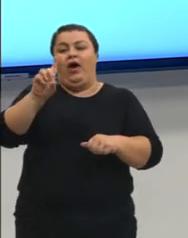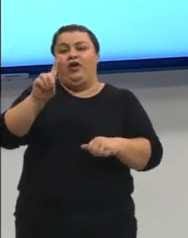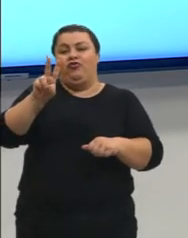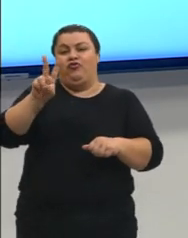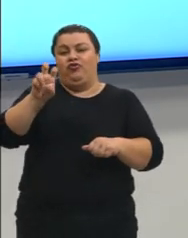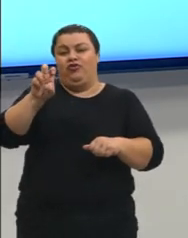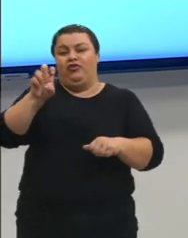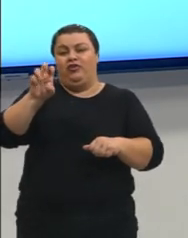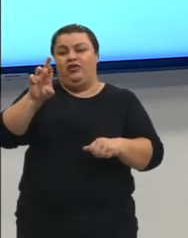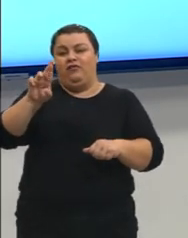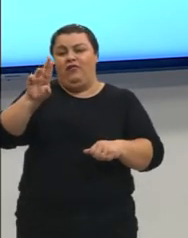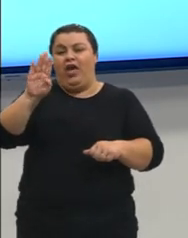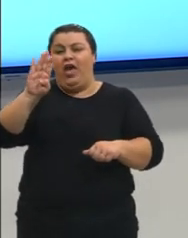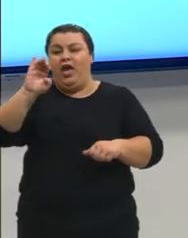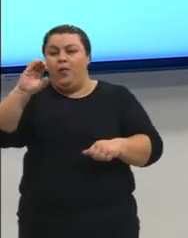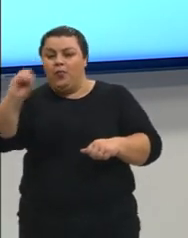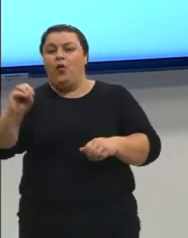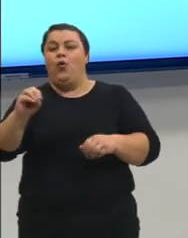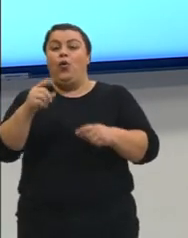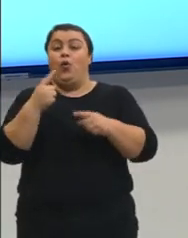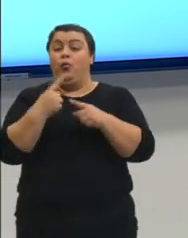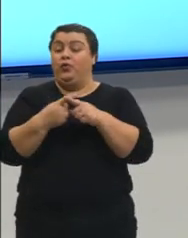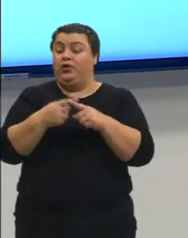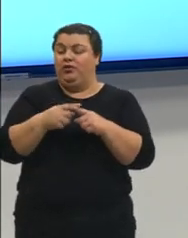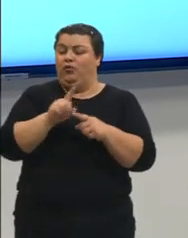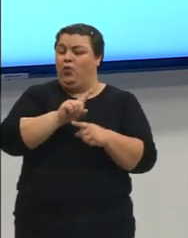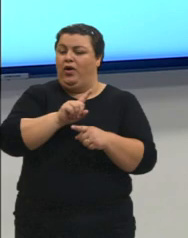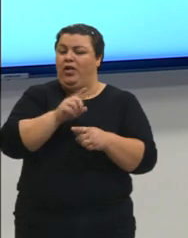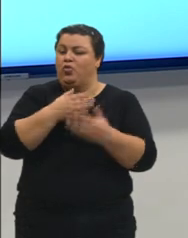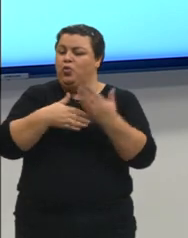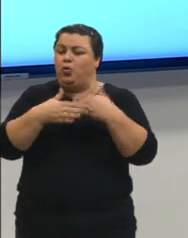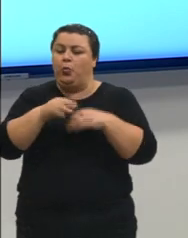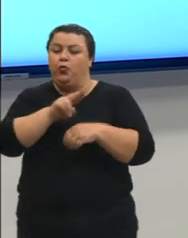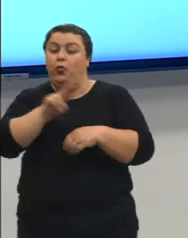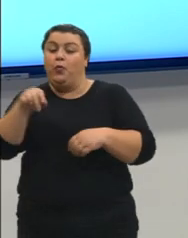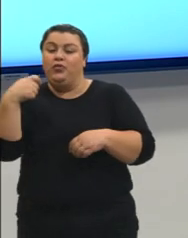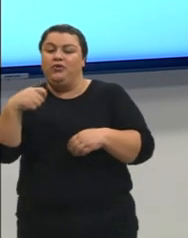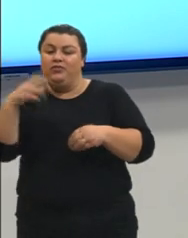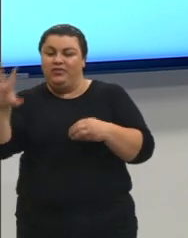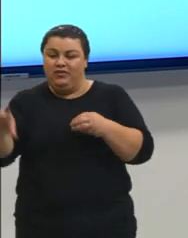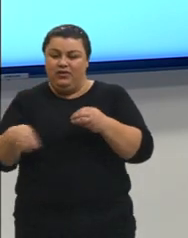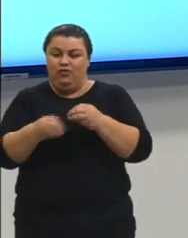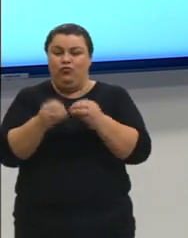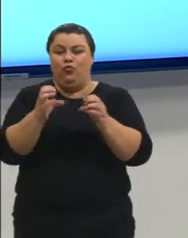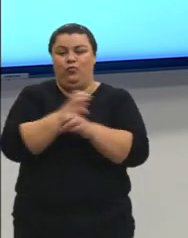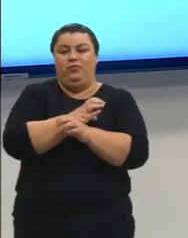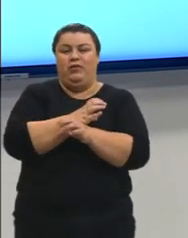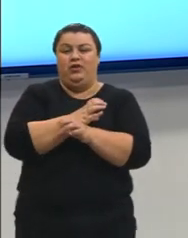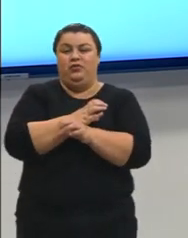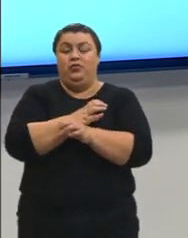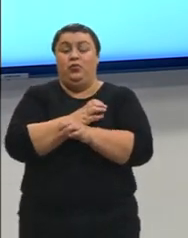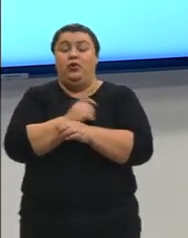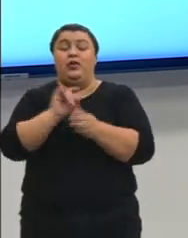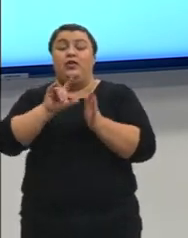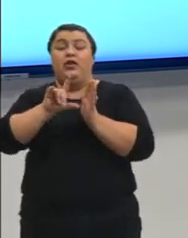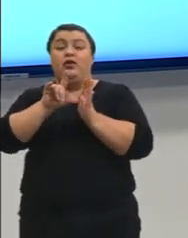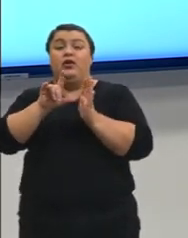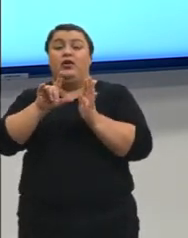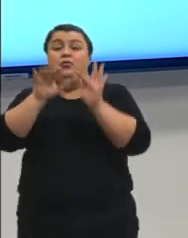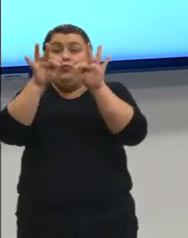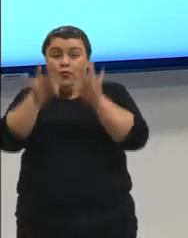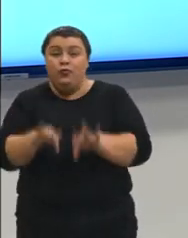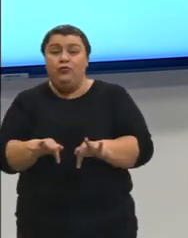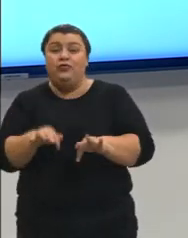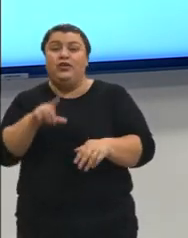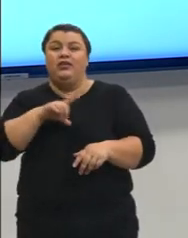que precisa de um complemento não é tanto substantivo que necessita de um complemento e por fim a gente tem o